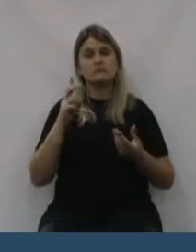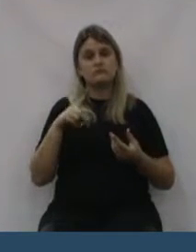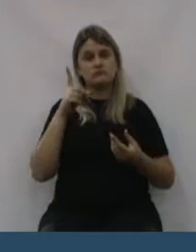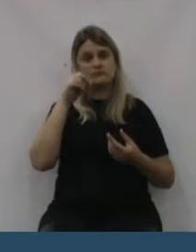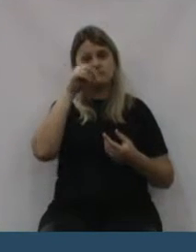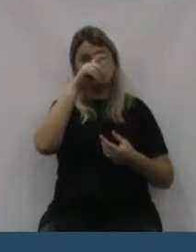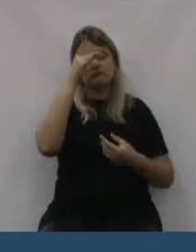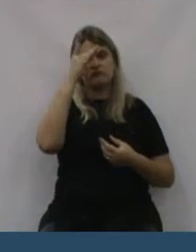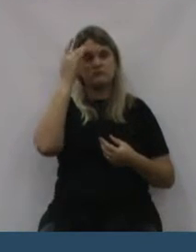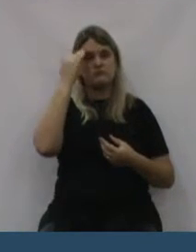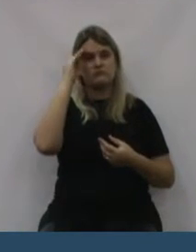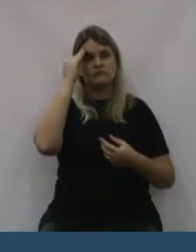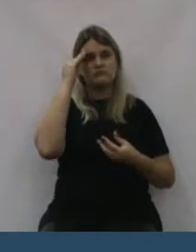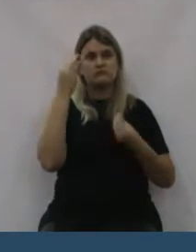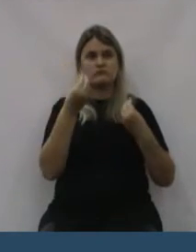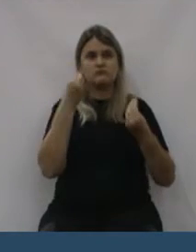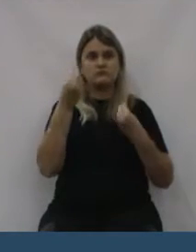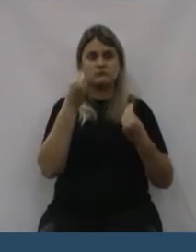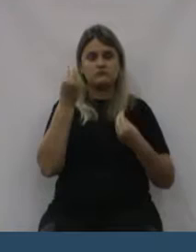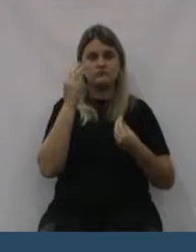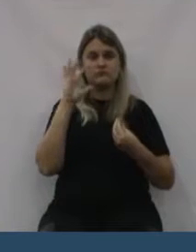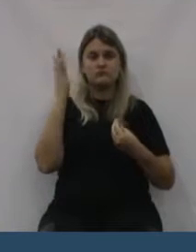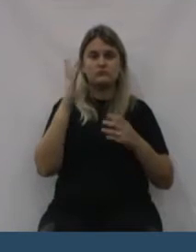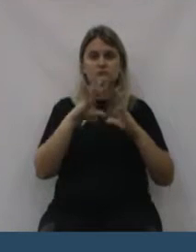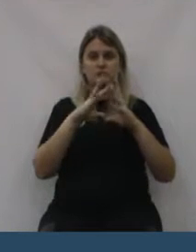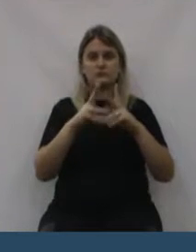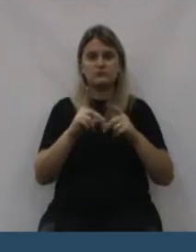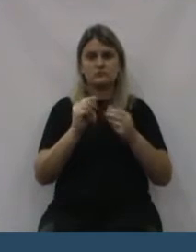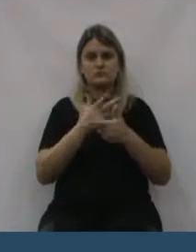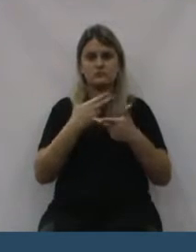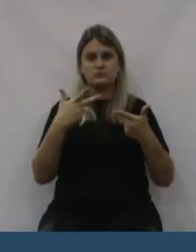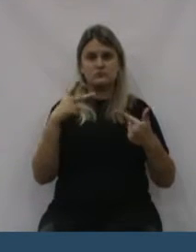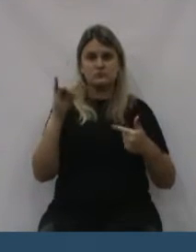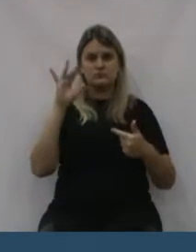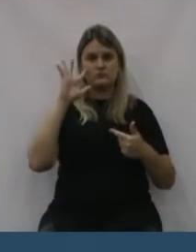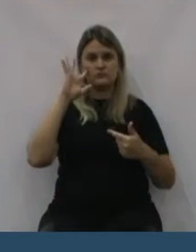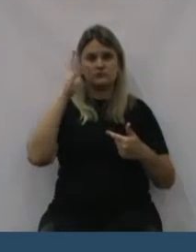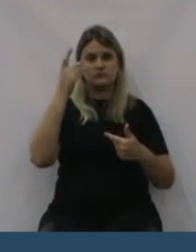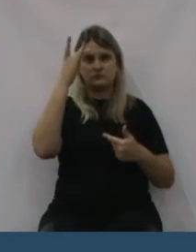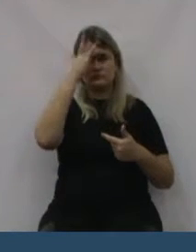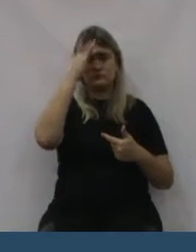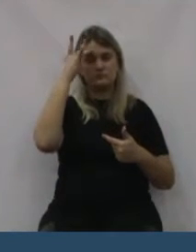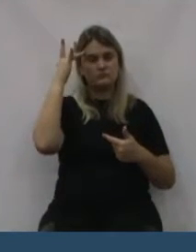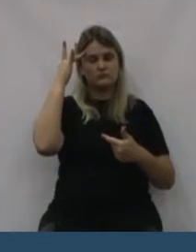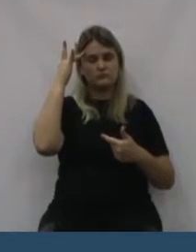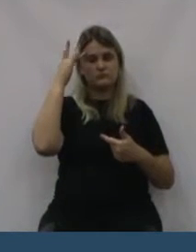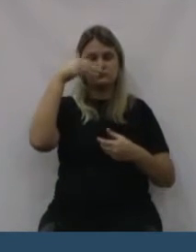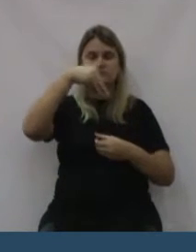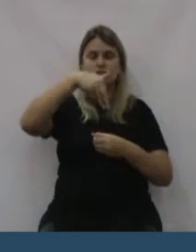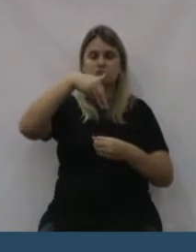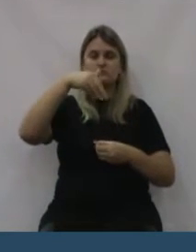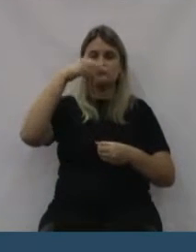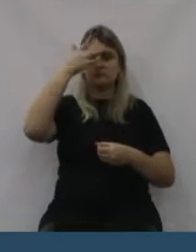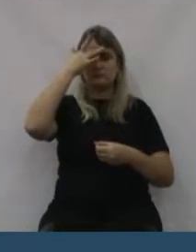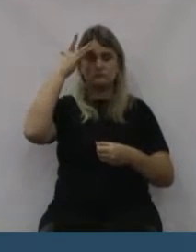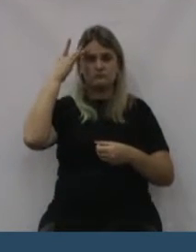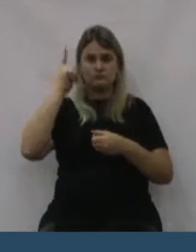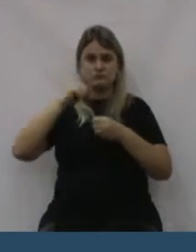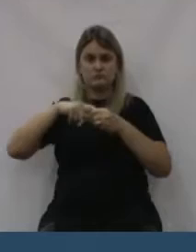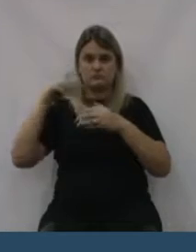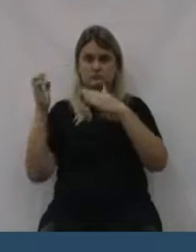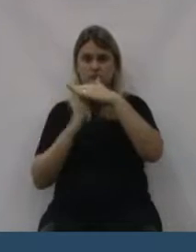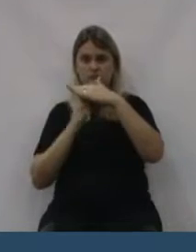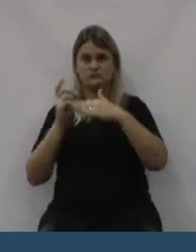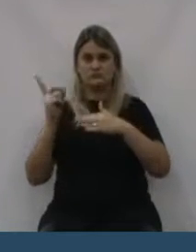empresa, faz com que o rico, o milionário, influencie numa campanha eleitoral de forma estapafúrdia.